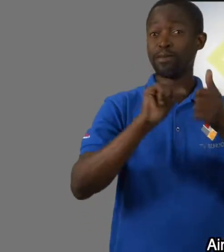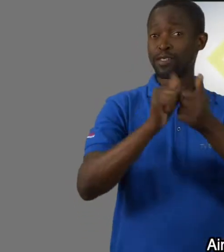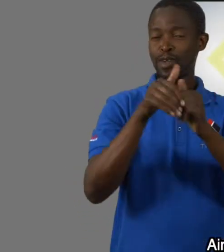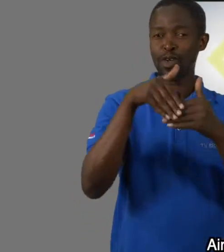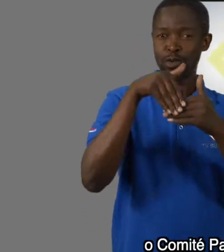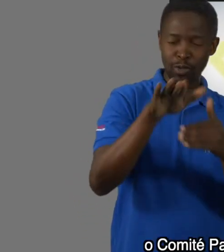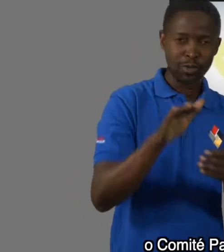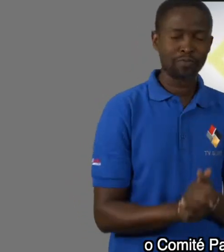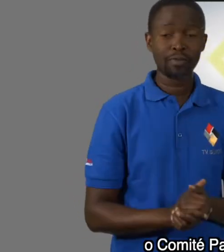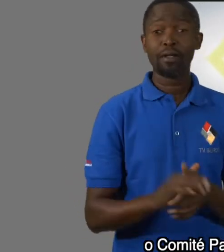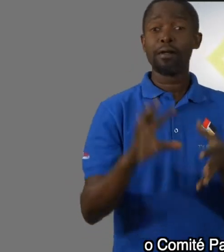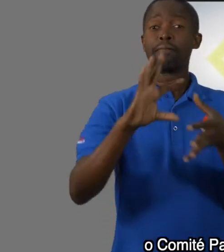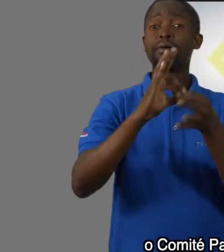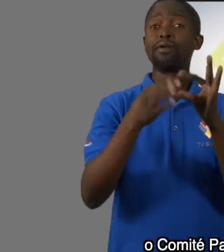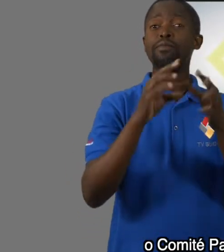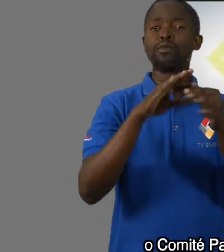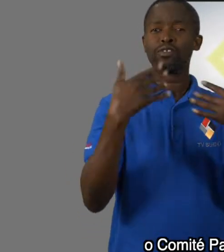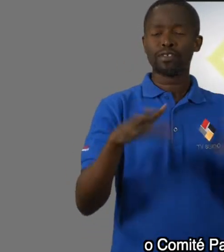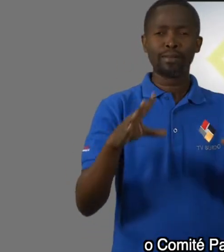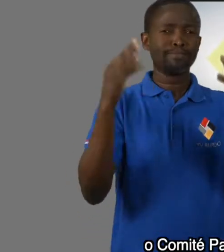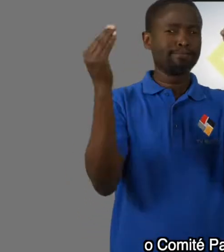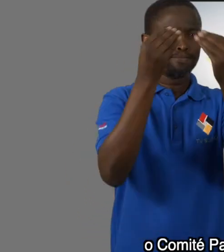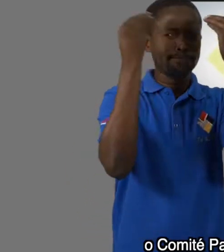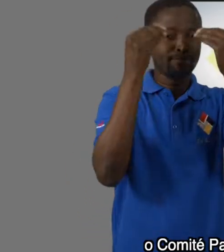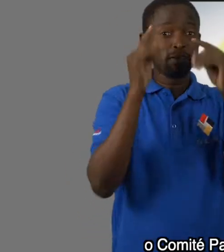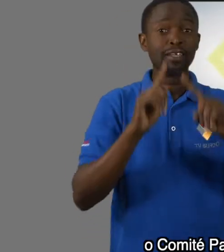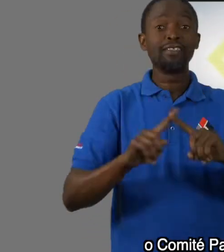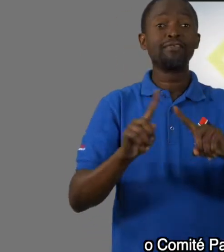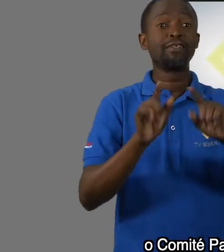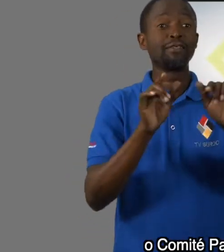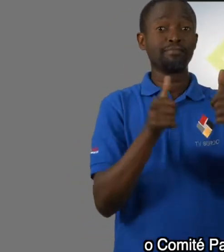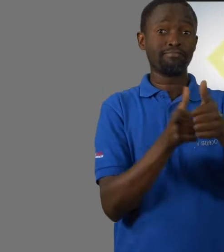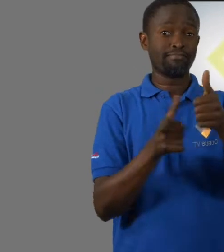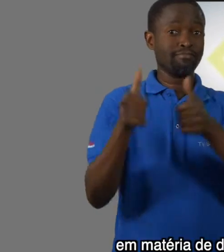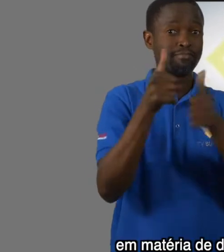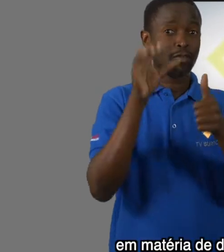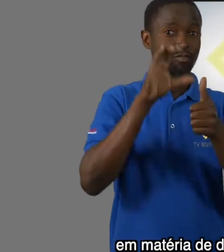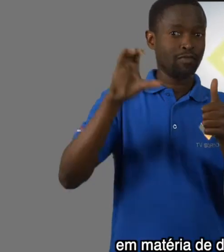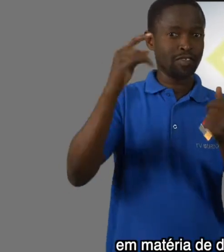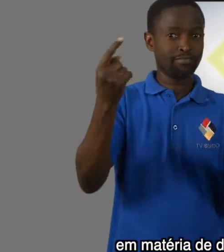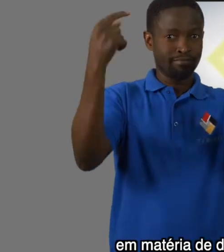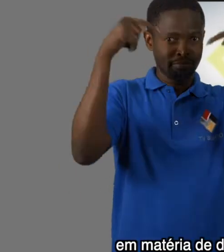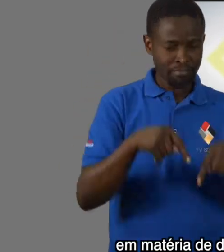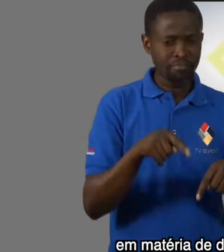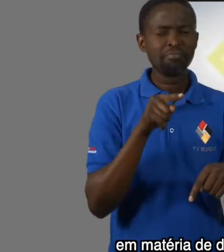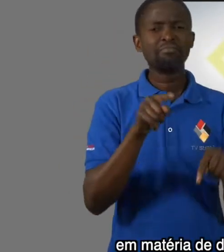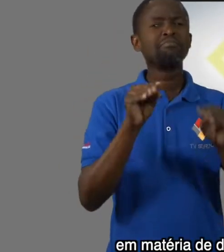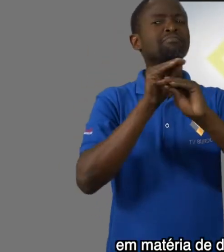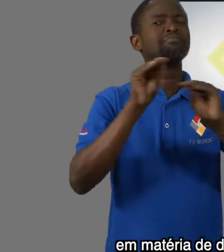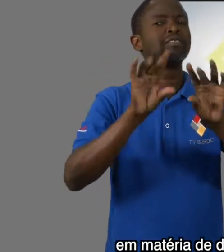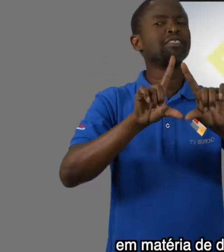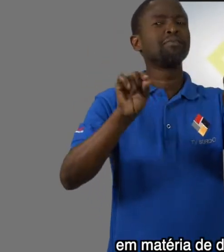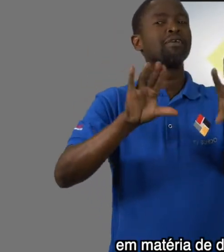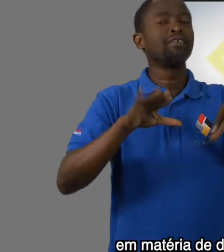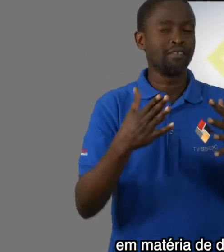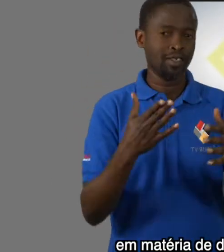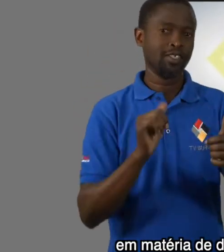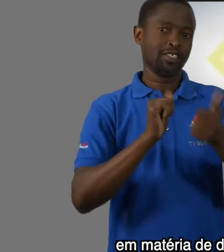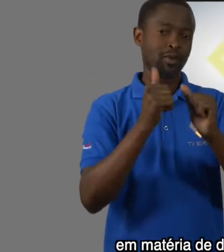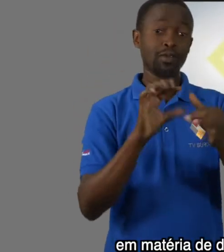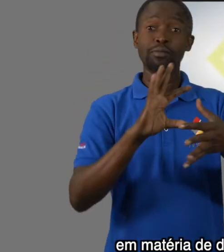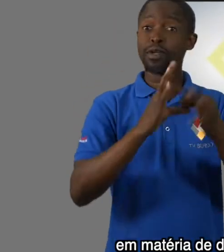no desporto, o Comitê Paralímpico de Moçambique capacitou seus delegados provinciais em matérias de desporto paralímpico